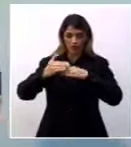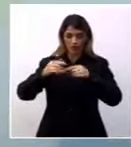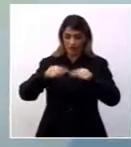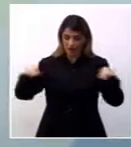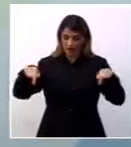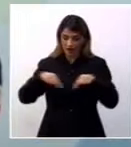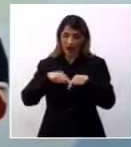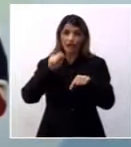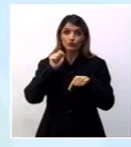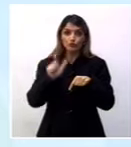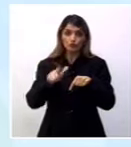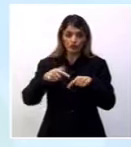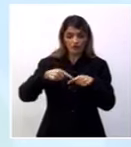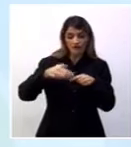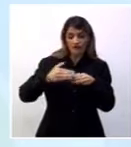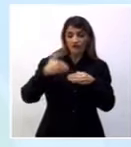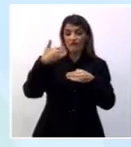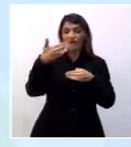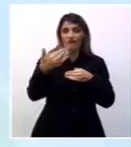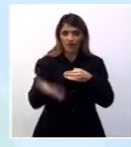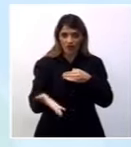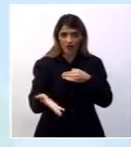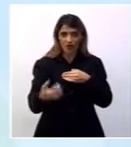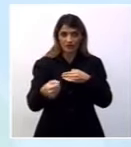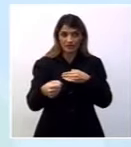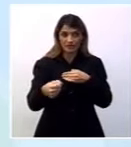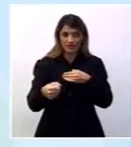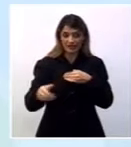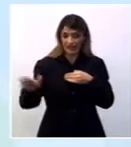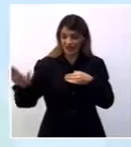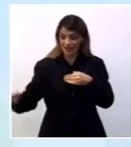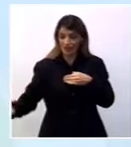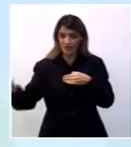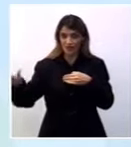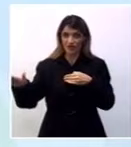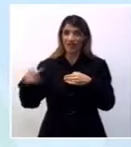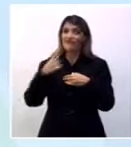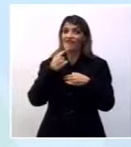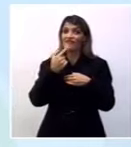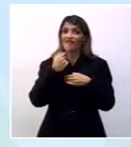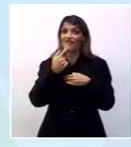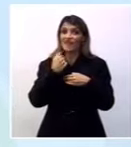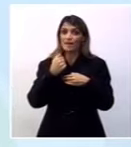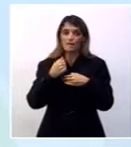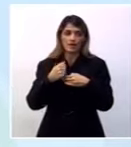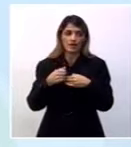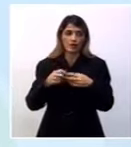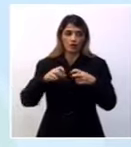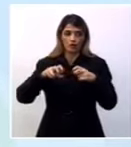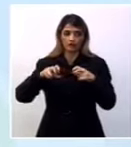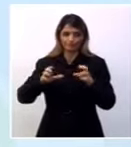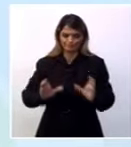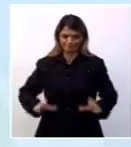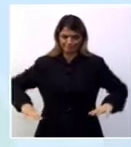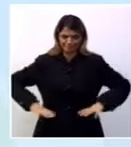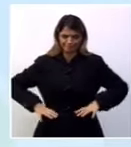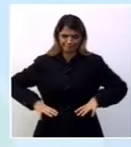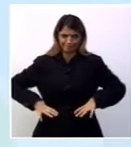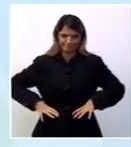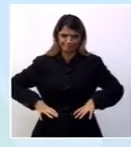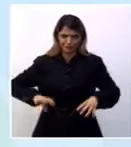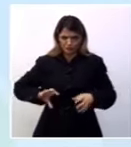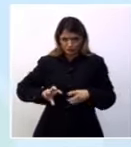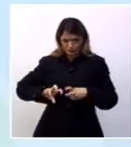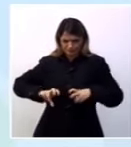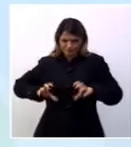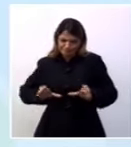azul, né, e ela tinha que tocar no setor vermelho. Então, eu desloco pela cintura, empurro a minha oponente